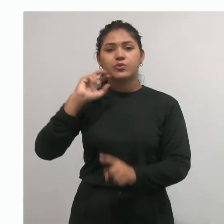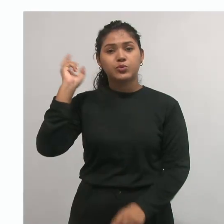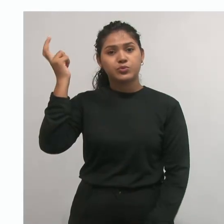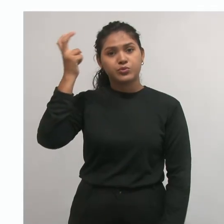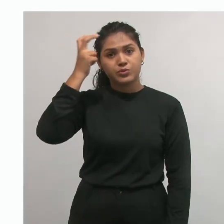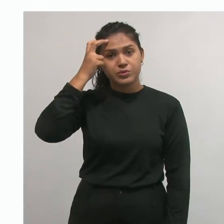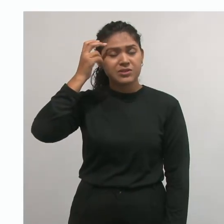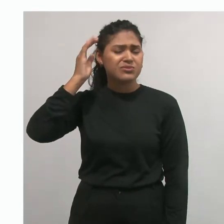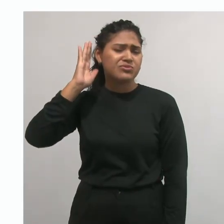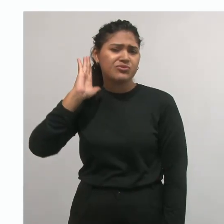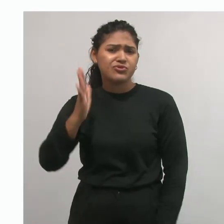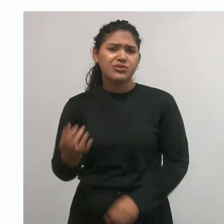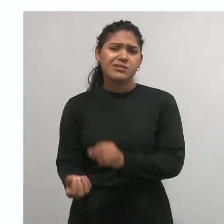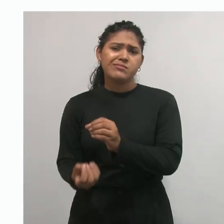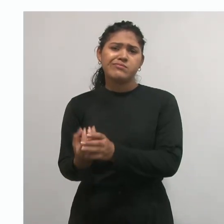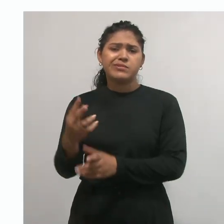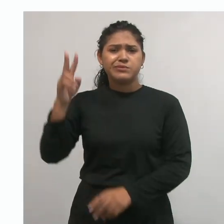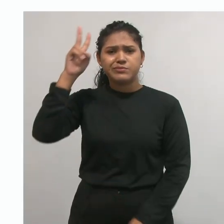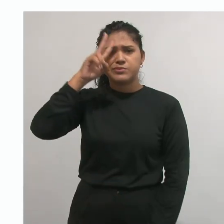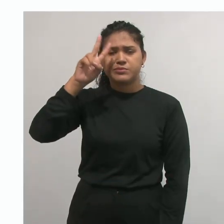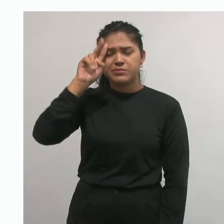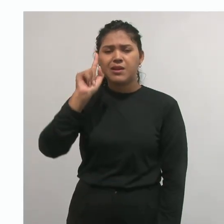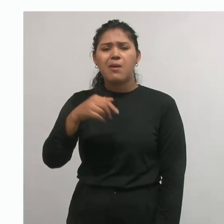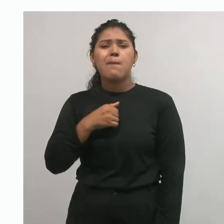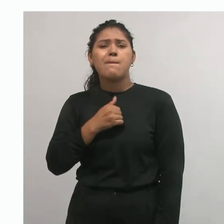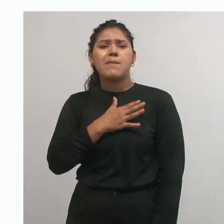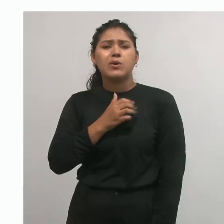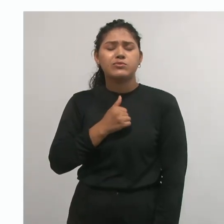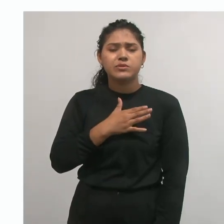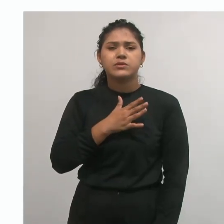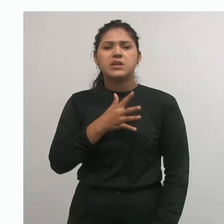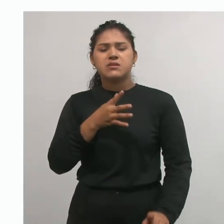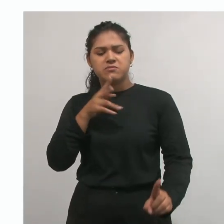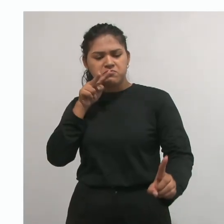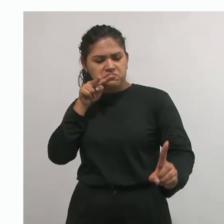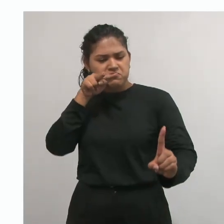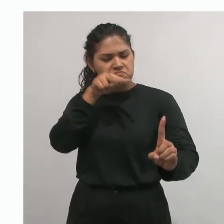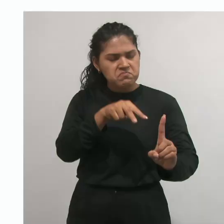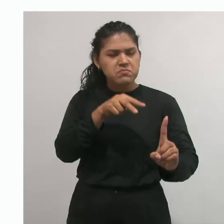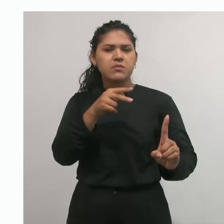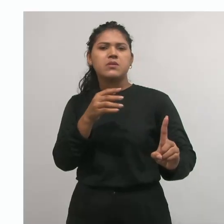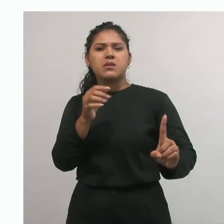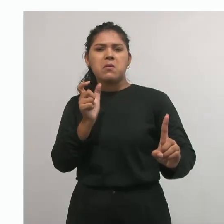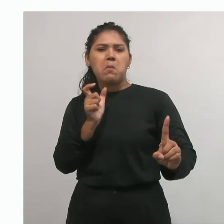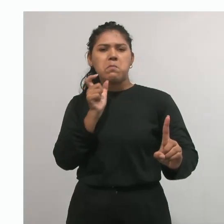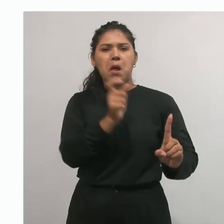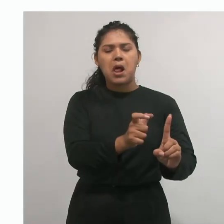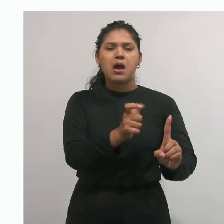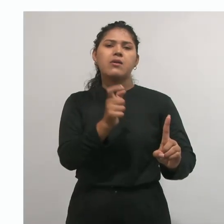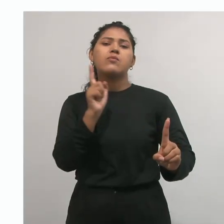sociocultural e históricas, né? São conceitos, preconceitos,